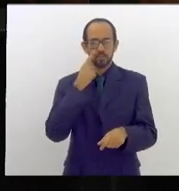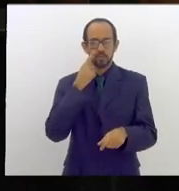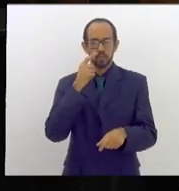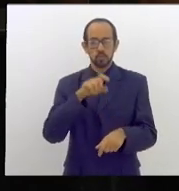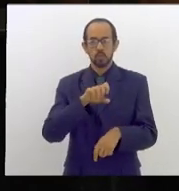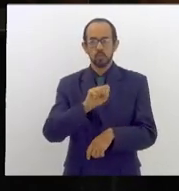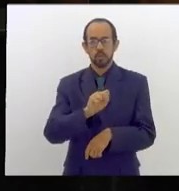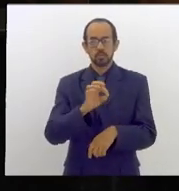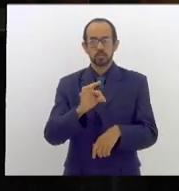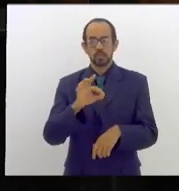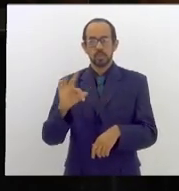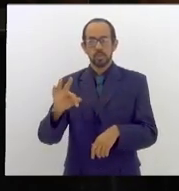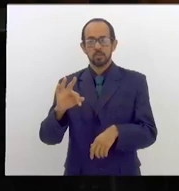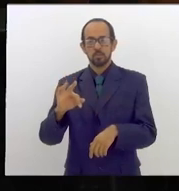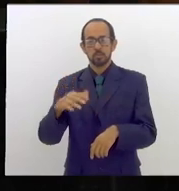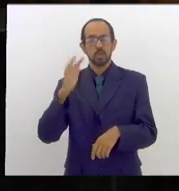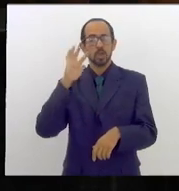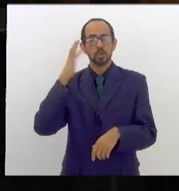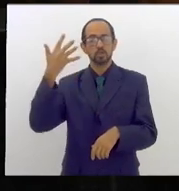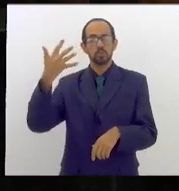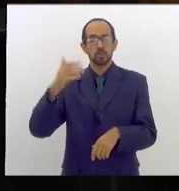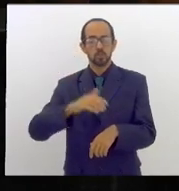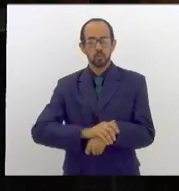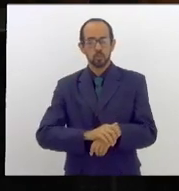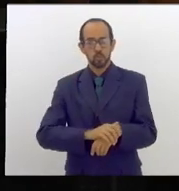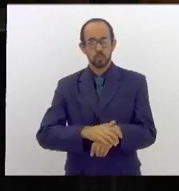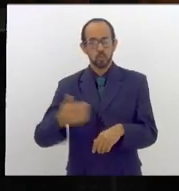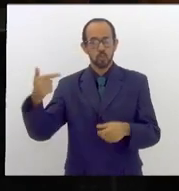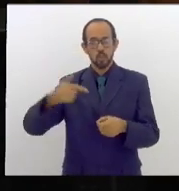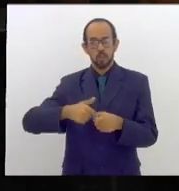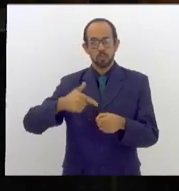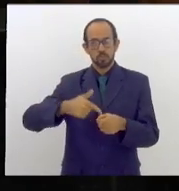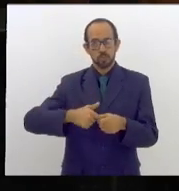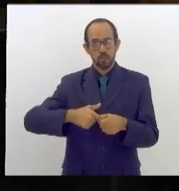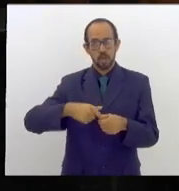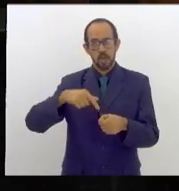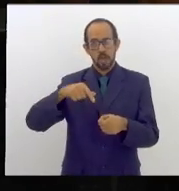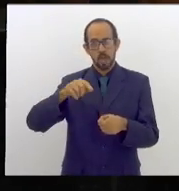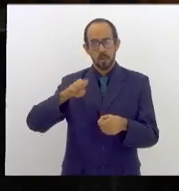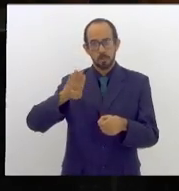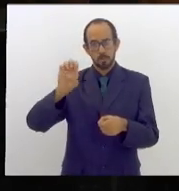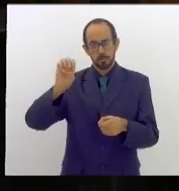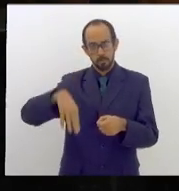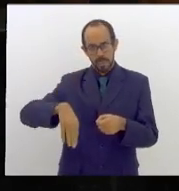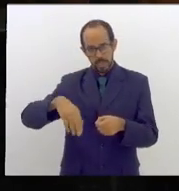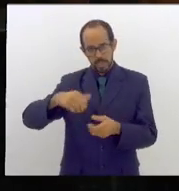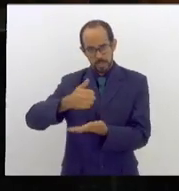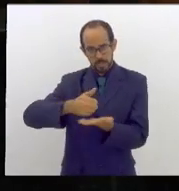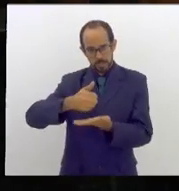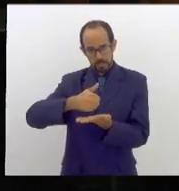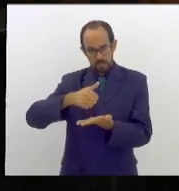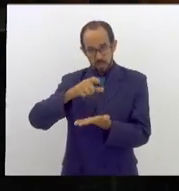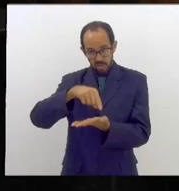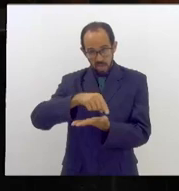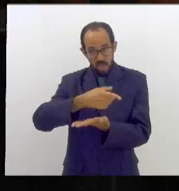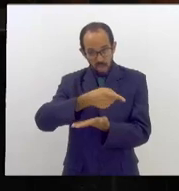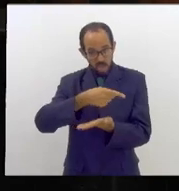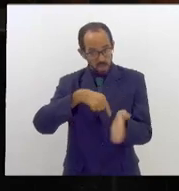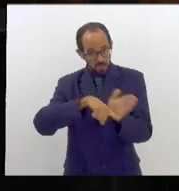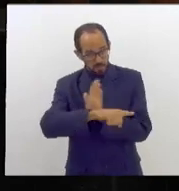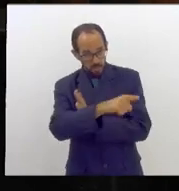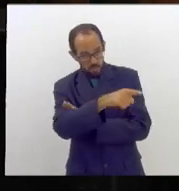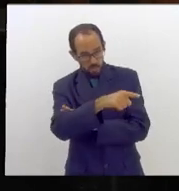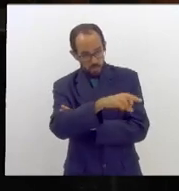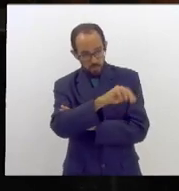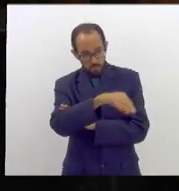que combustível é bem essencial deputado Carlos Mickey claro